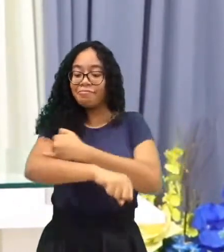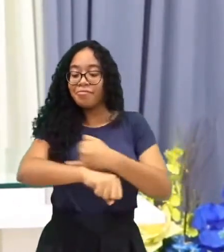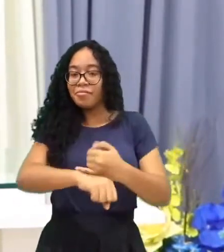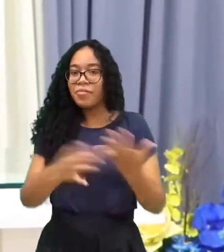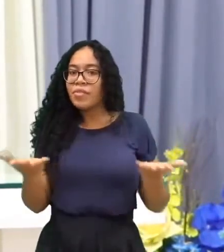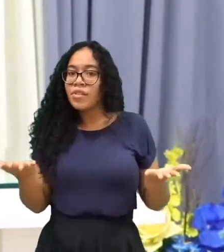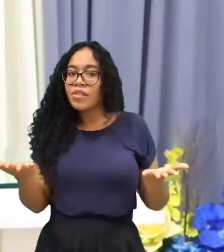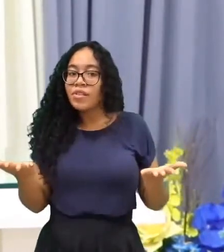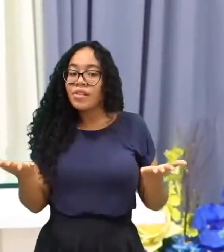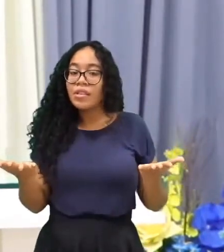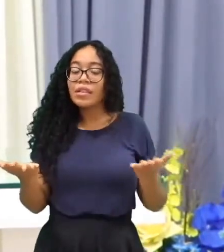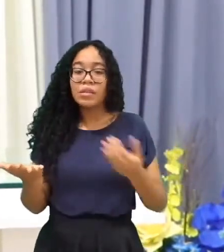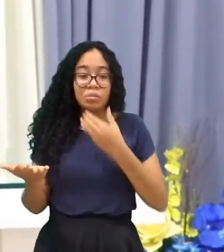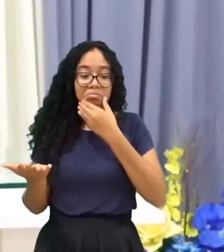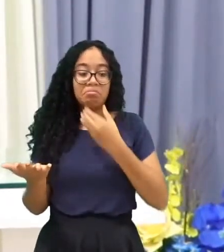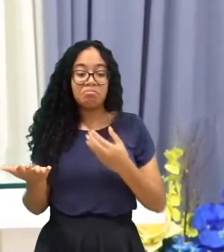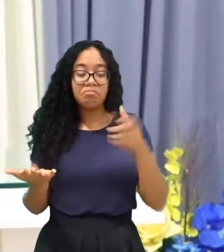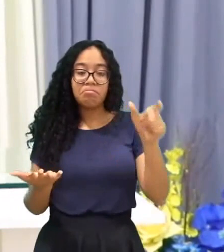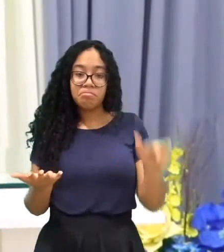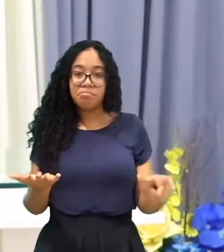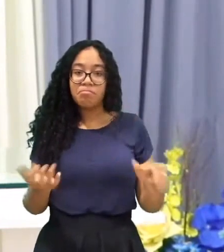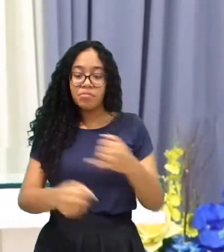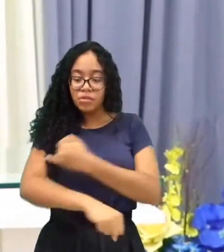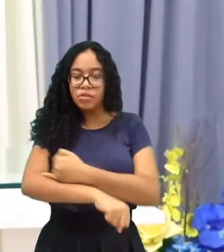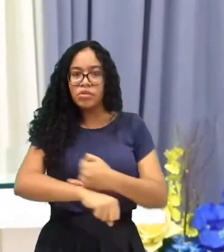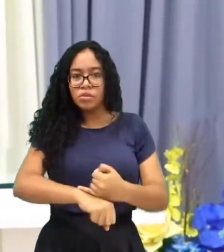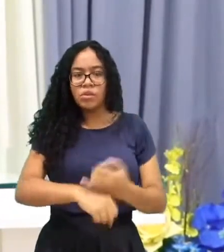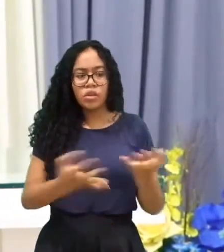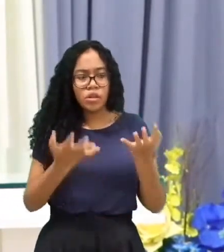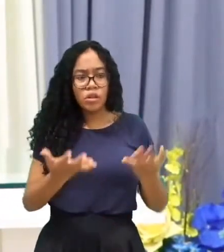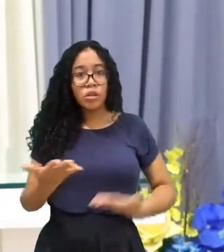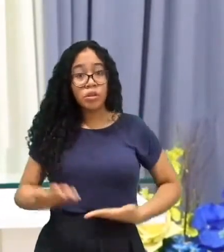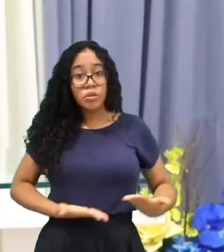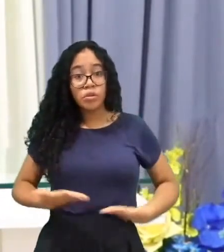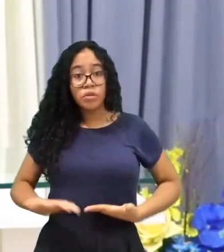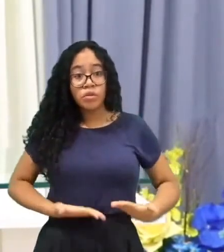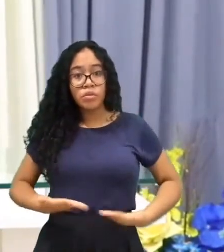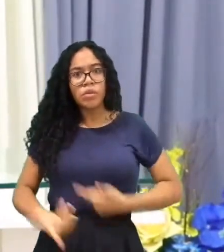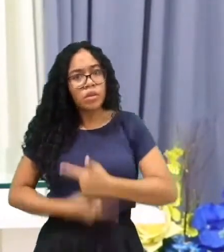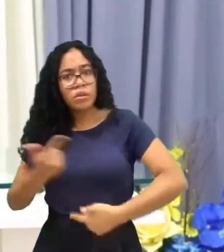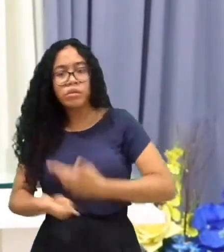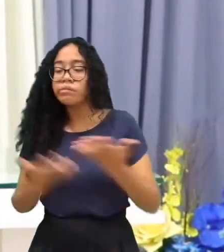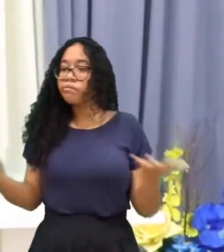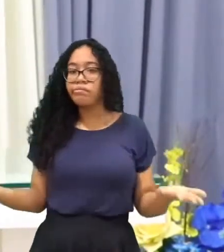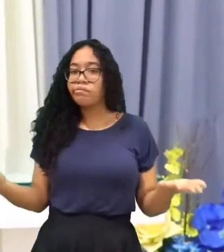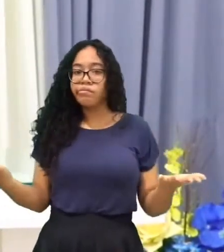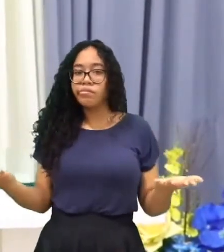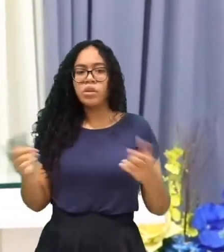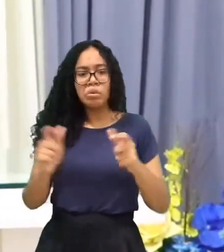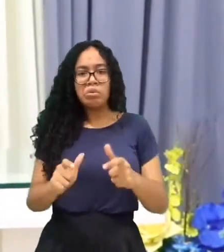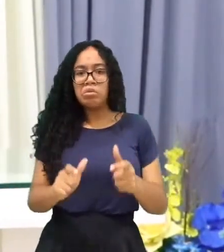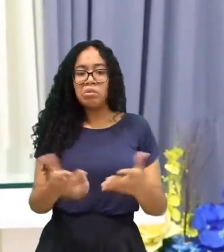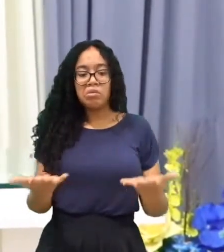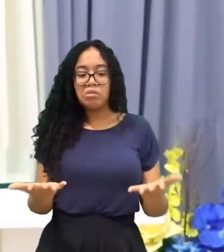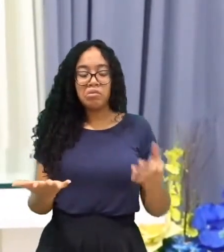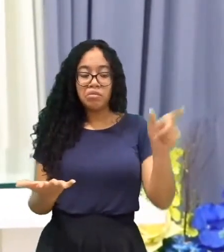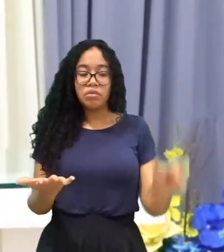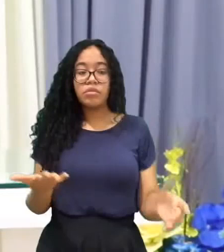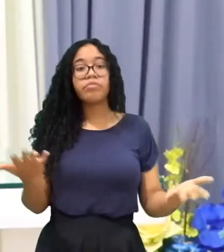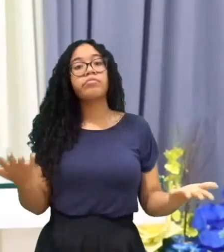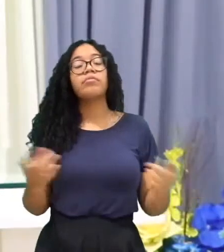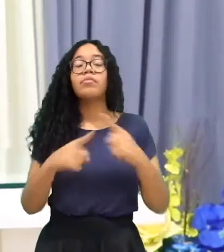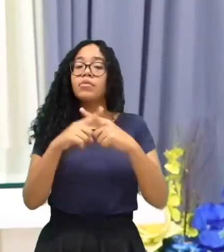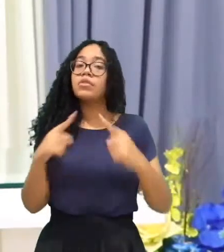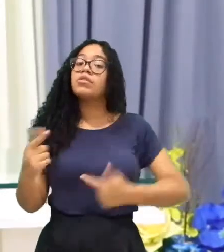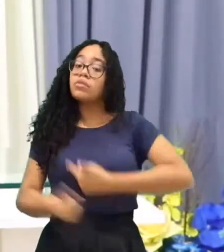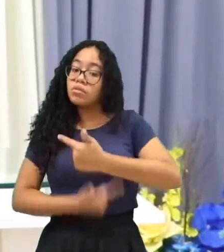Esse camarada aí, ele quer mesmo servir, porque ele está lutando. Nem era dele o lugar, mas ele está lutando para me